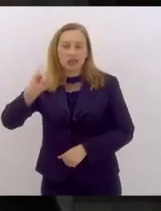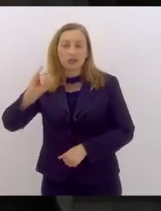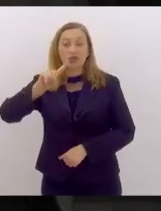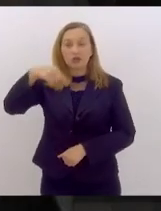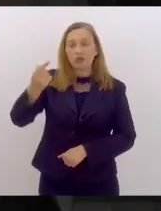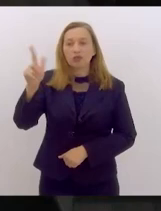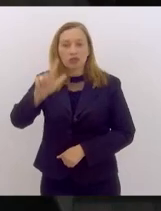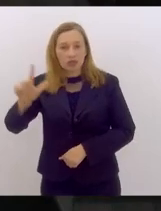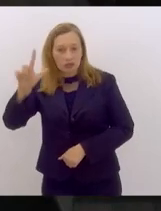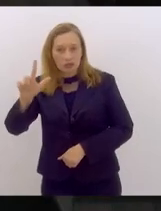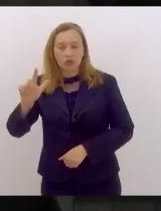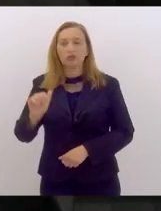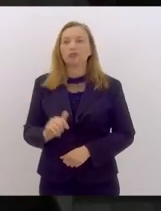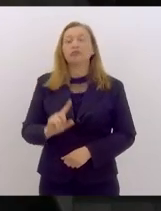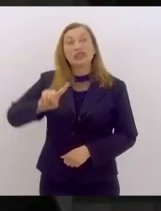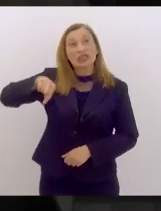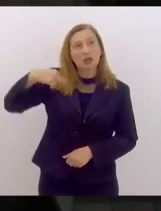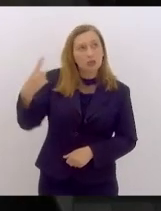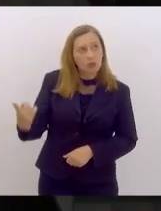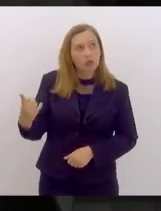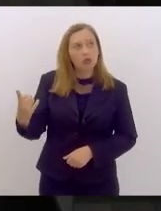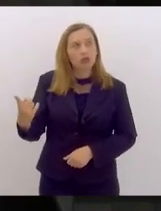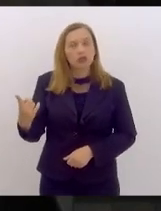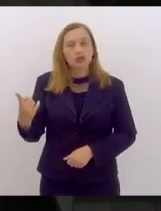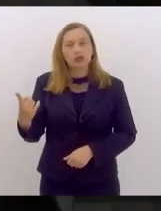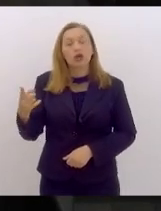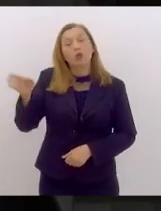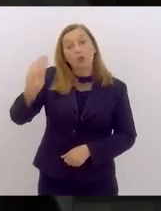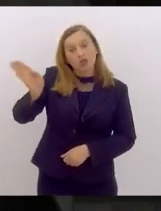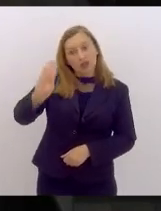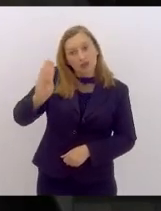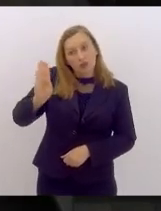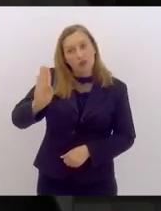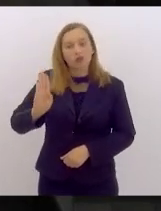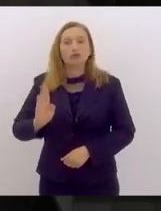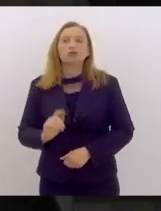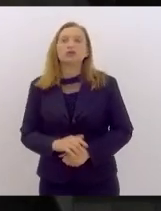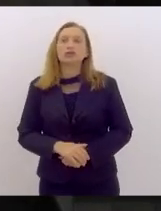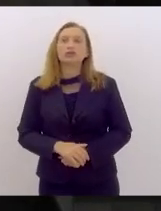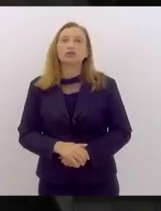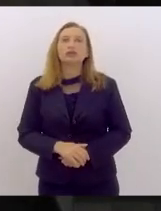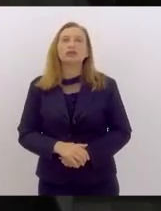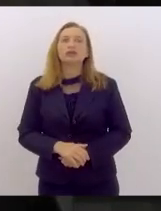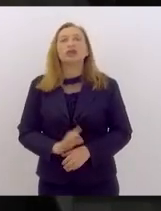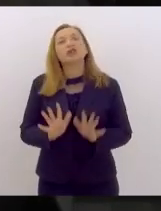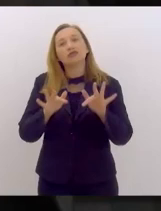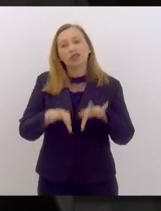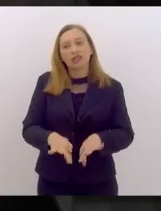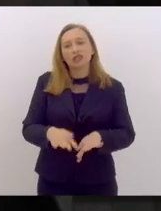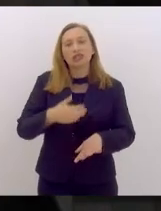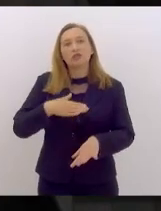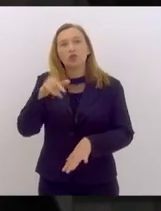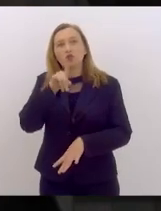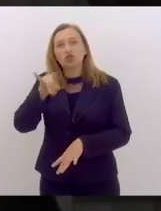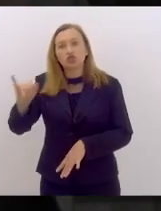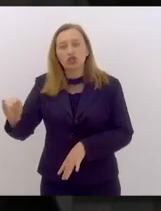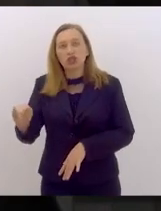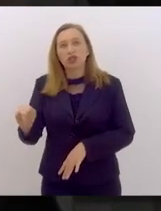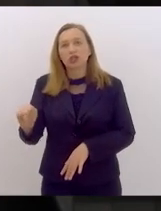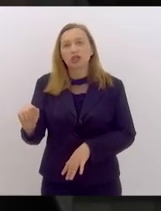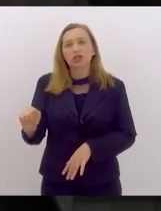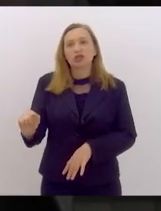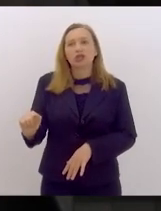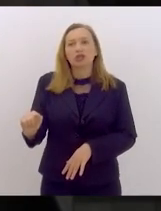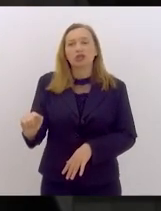Leblon Depois teve por Botafogo e terminei o meu dia